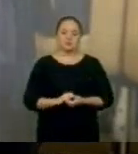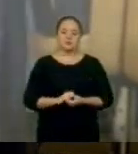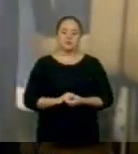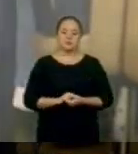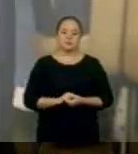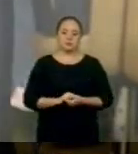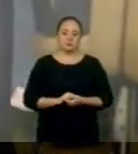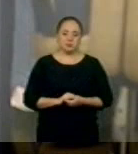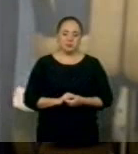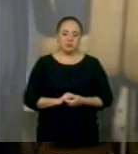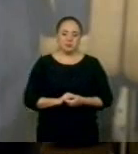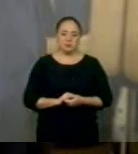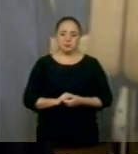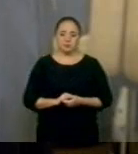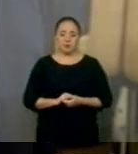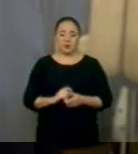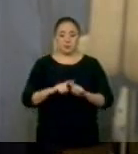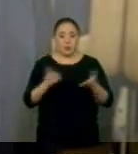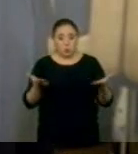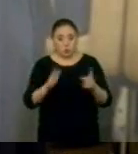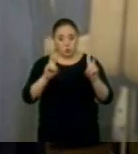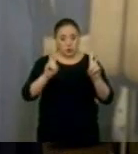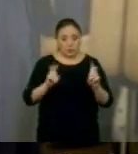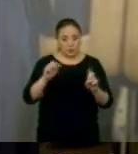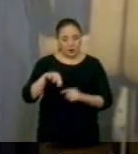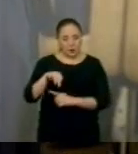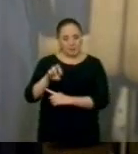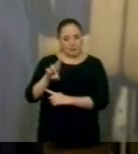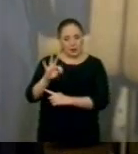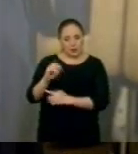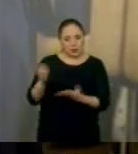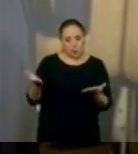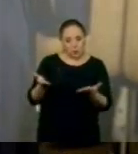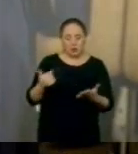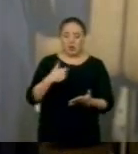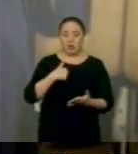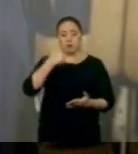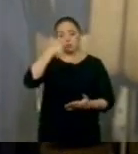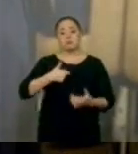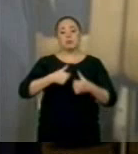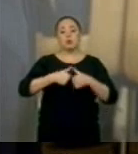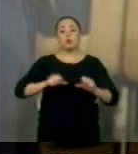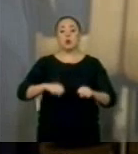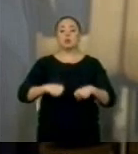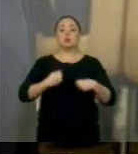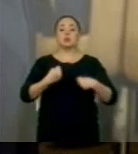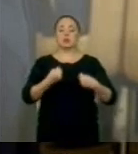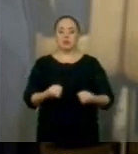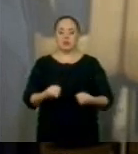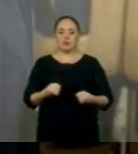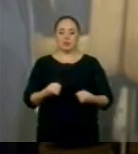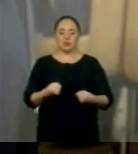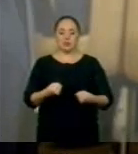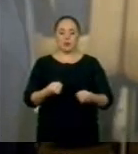Com relação ao mérito aqui, eu diria o seguinte, estou aqui na defesa de um partido político